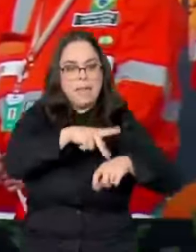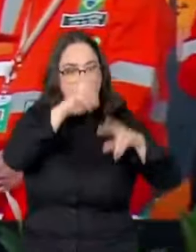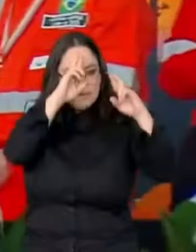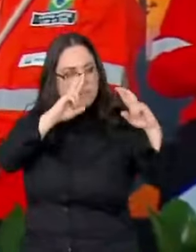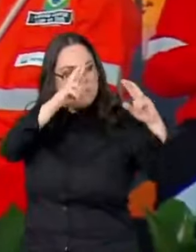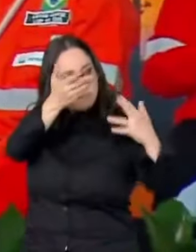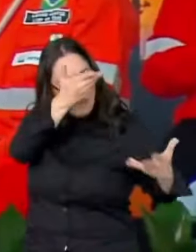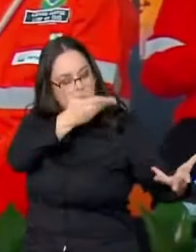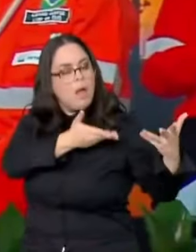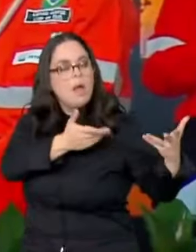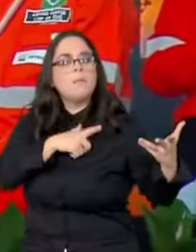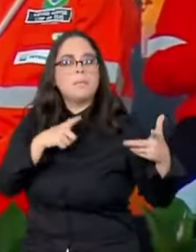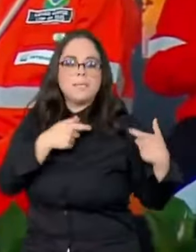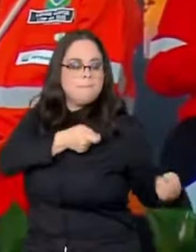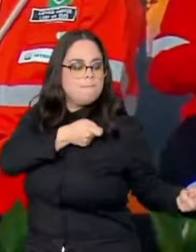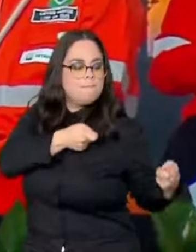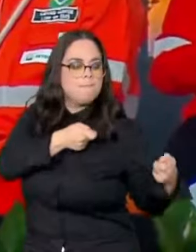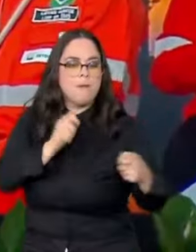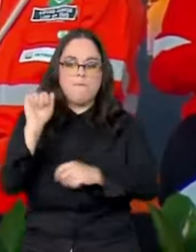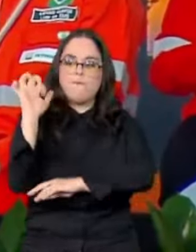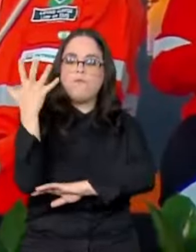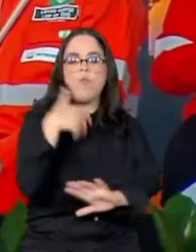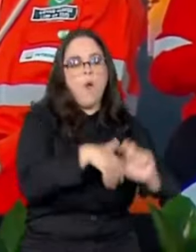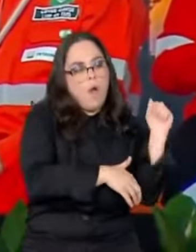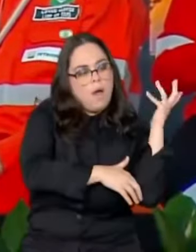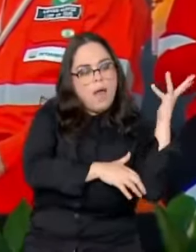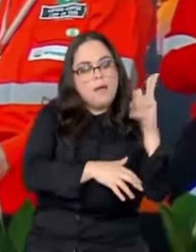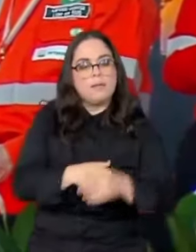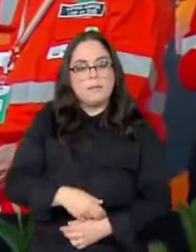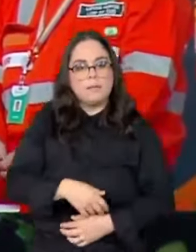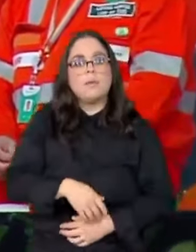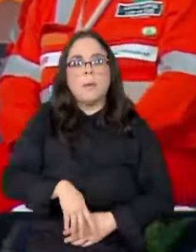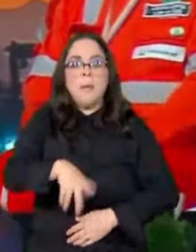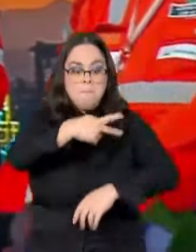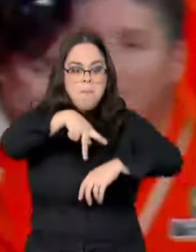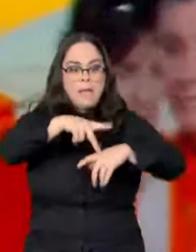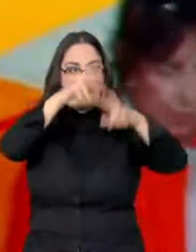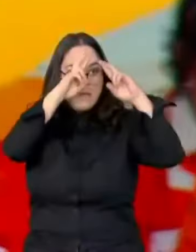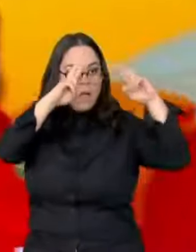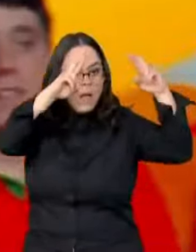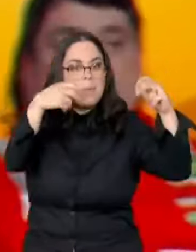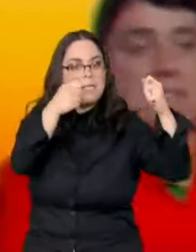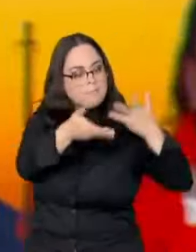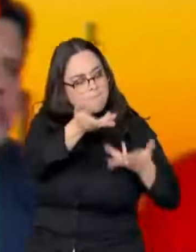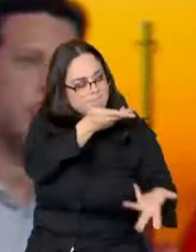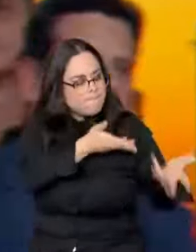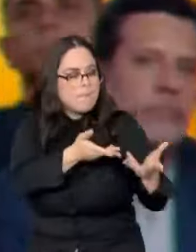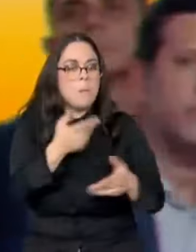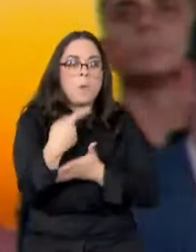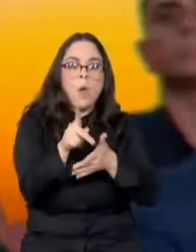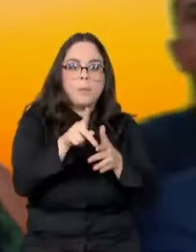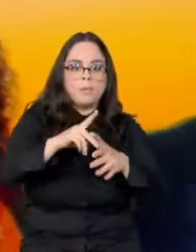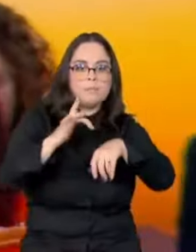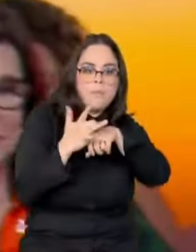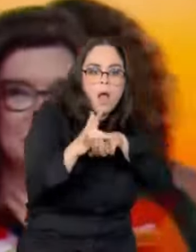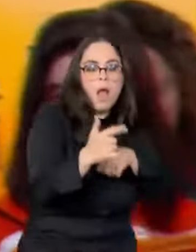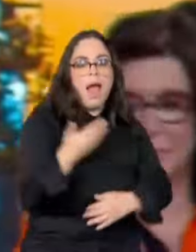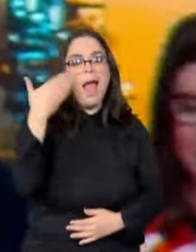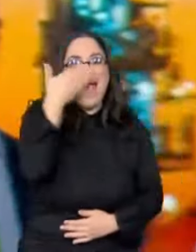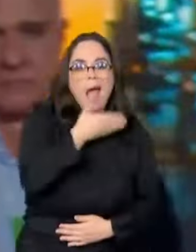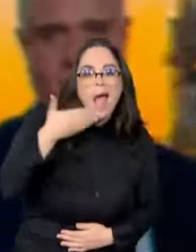respeita tem que tomar conta da sua floresta, tem que tomar conta da sua riqueza minerais, tem que tomar conta da sua água